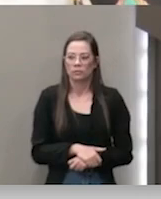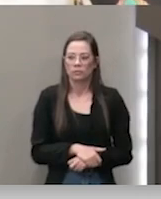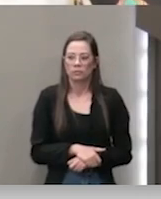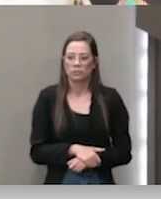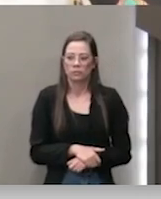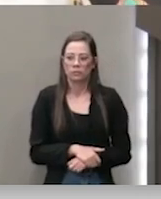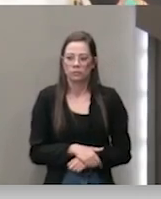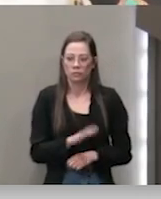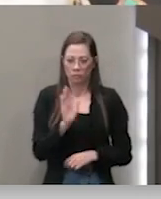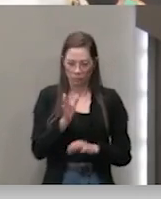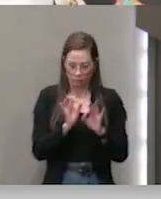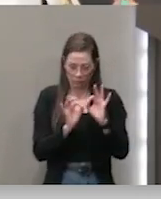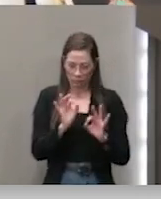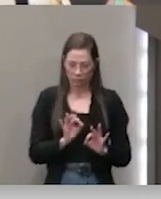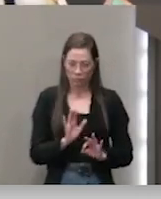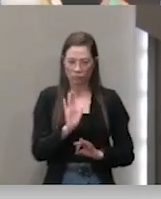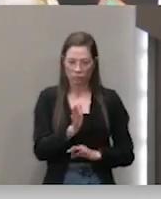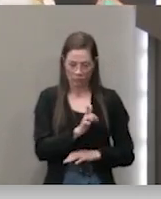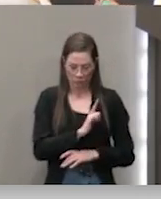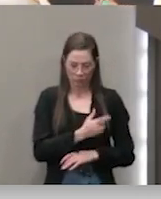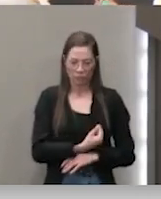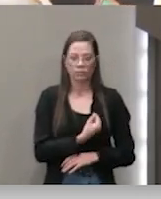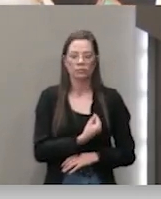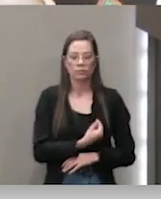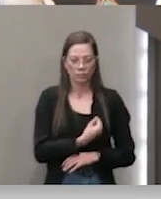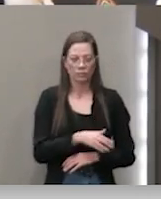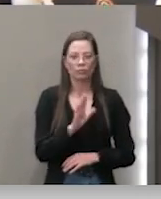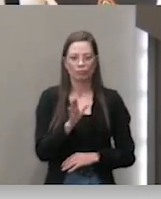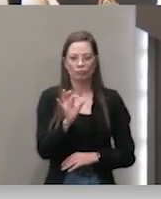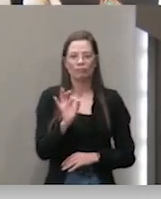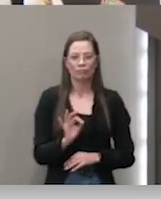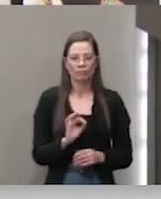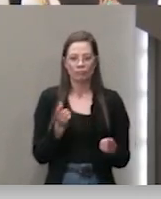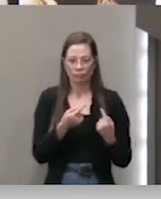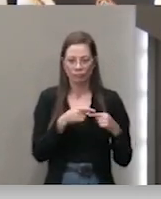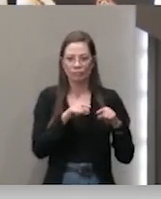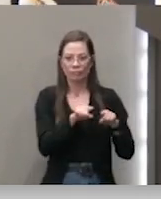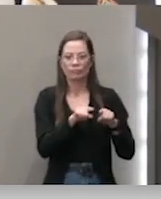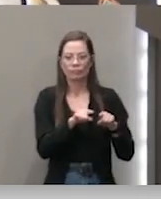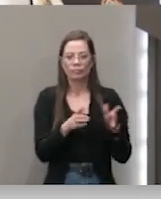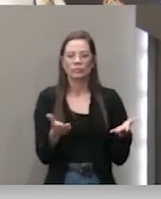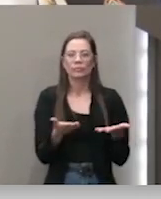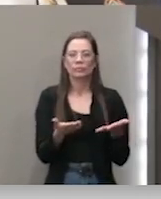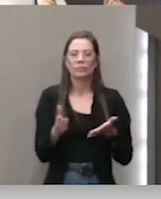a correria lá na Baixada da Berthier? Ah, bom, isso aí. Tamo junto. Próxima